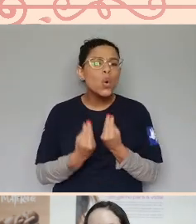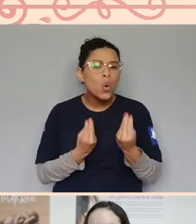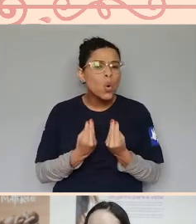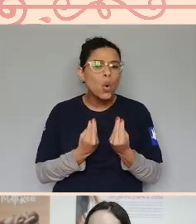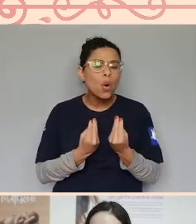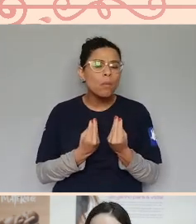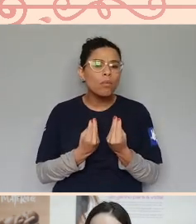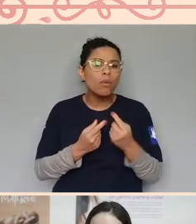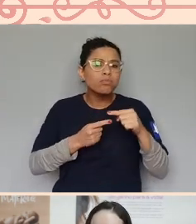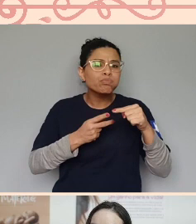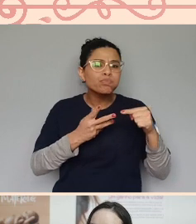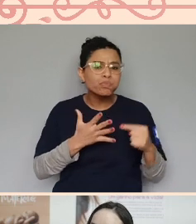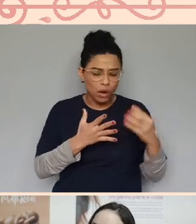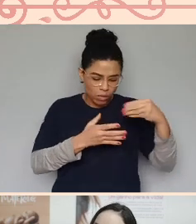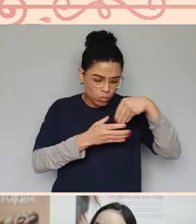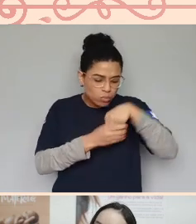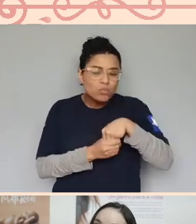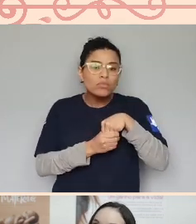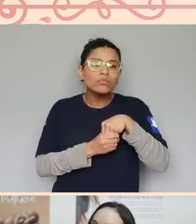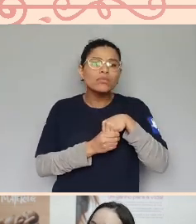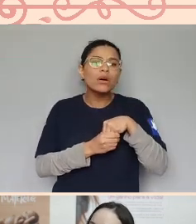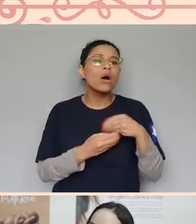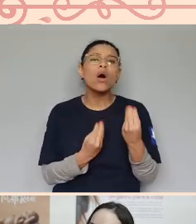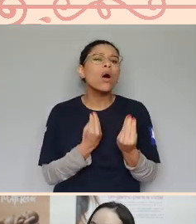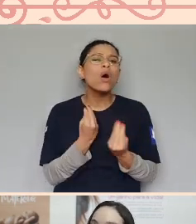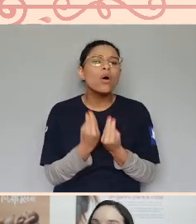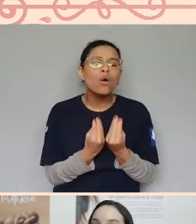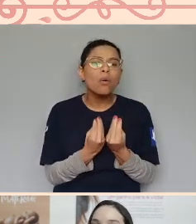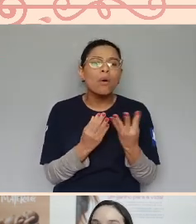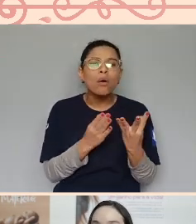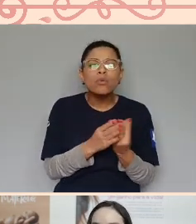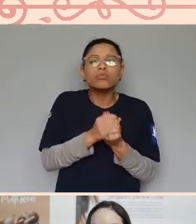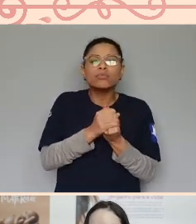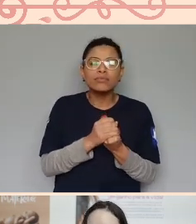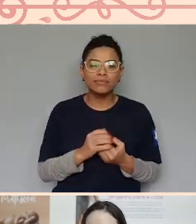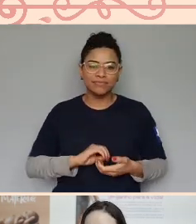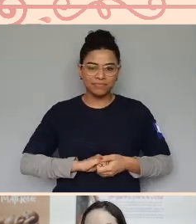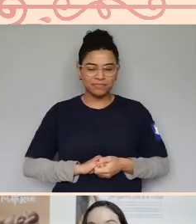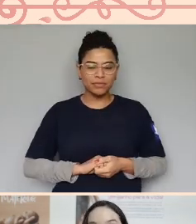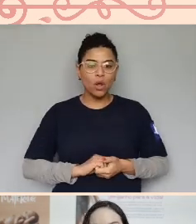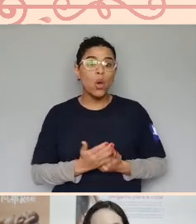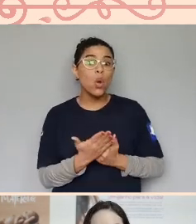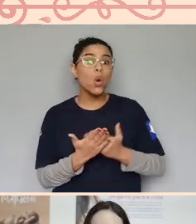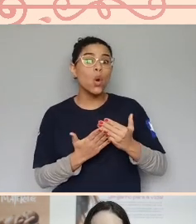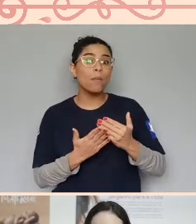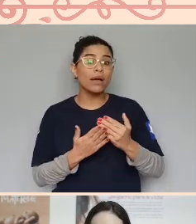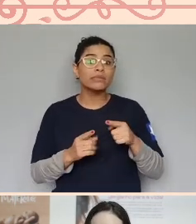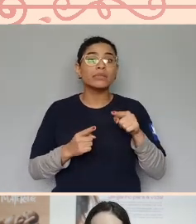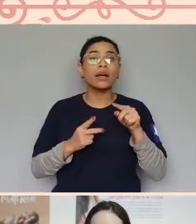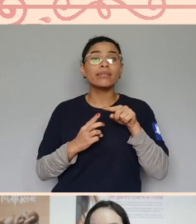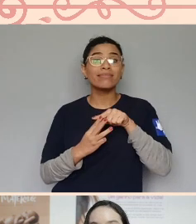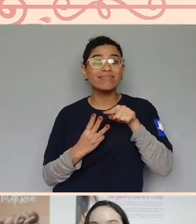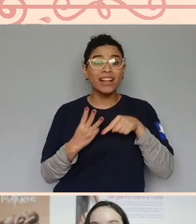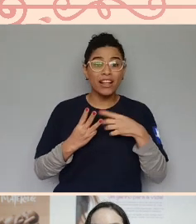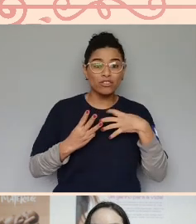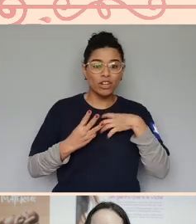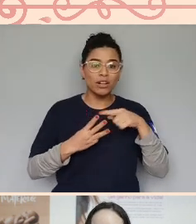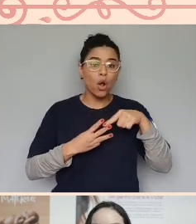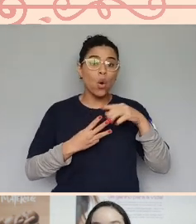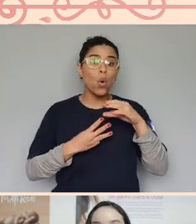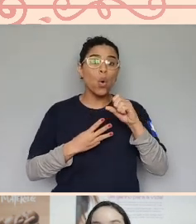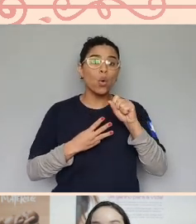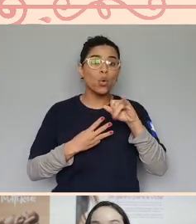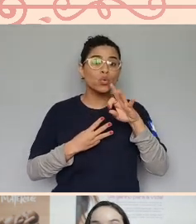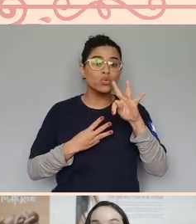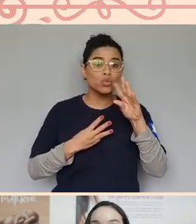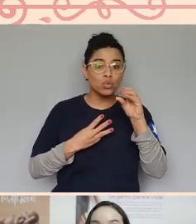Ele tem várias fases. Ele começa com o colostro, depois vem o leite de transição e depois vem o leite maduro. O colostro